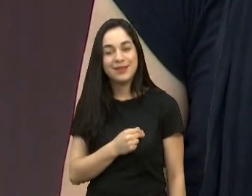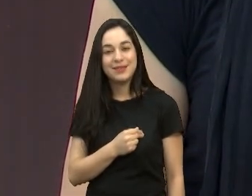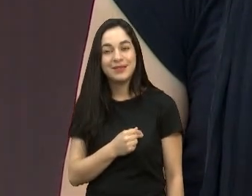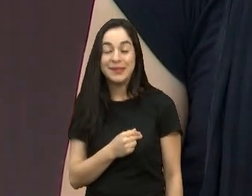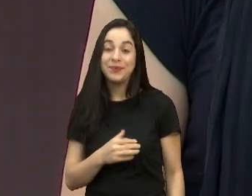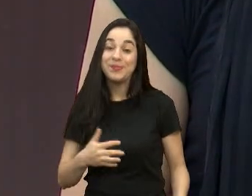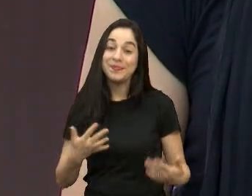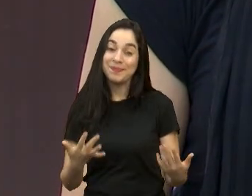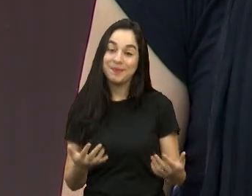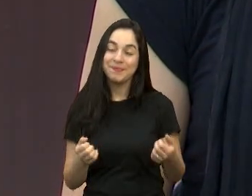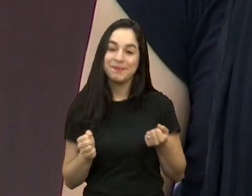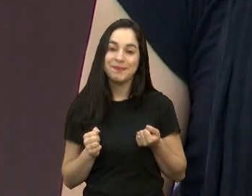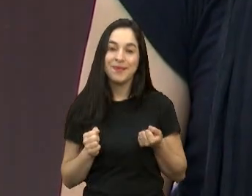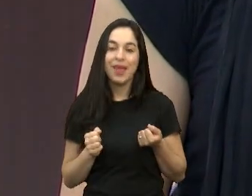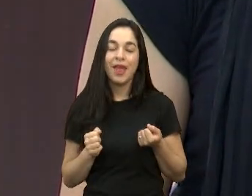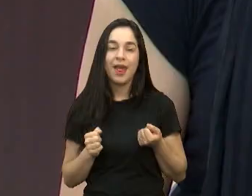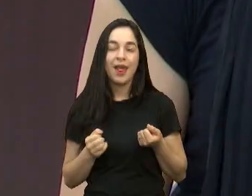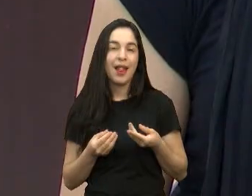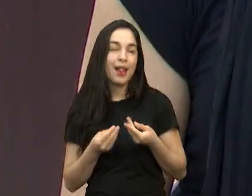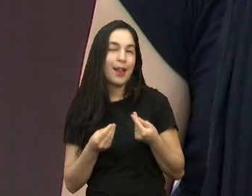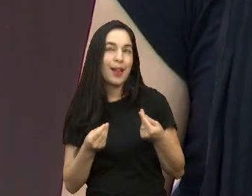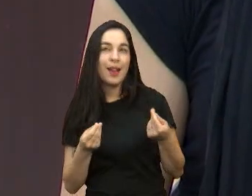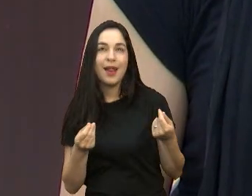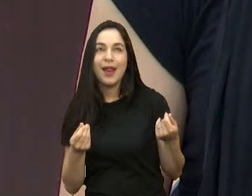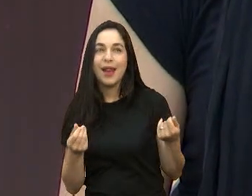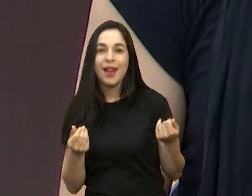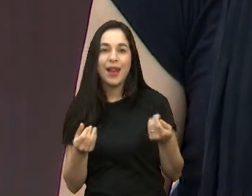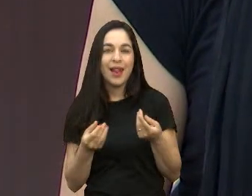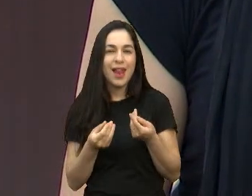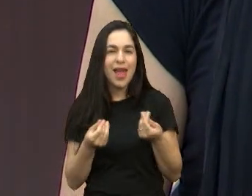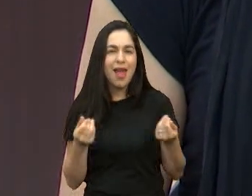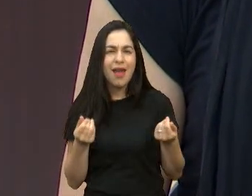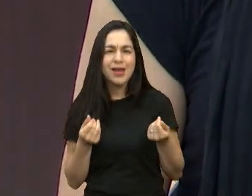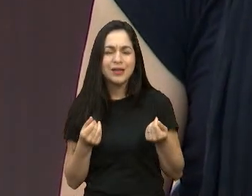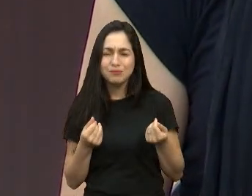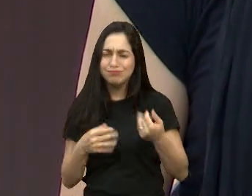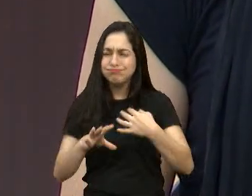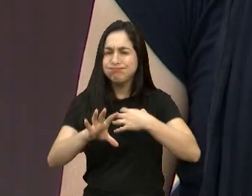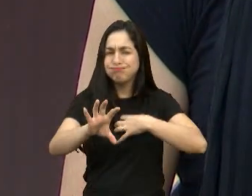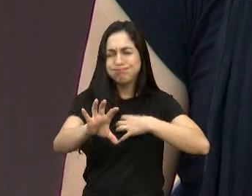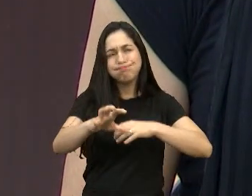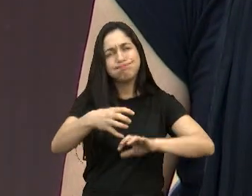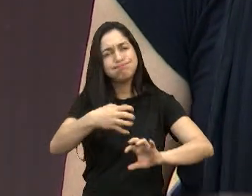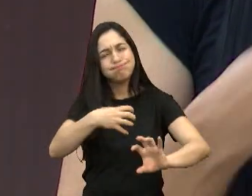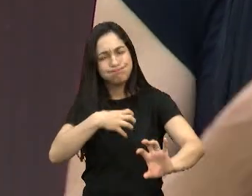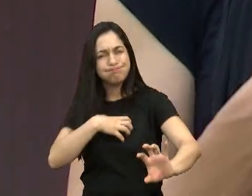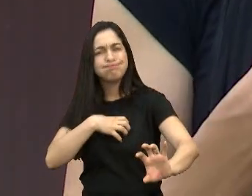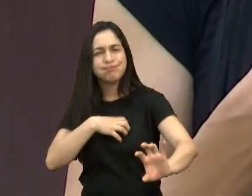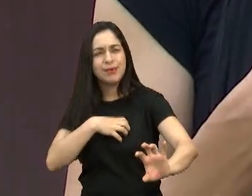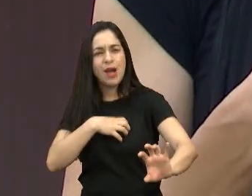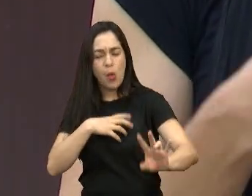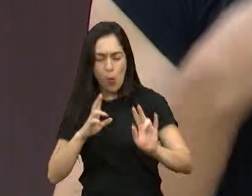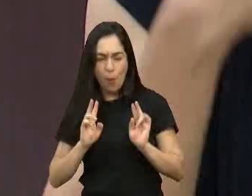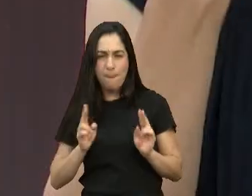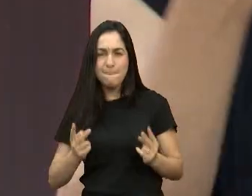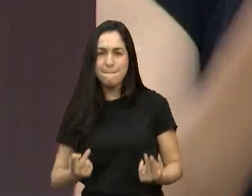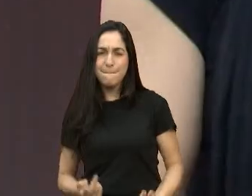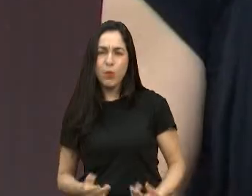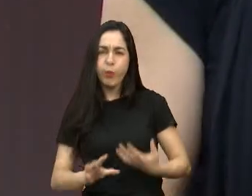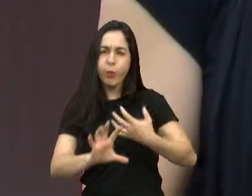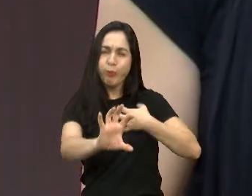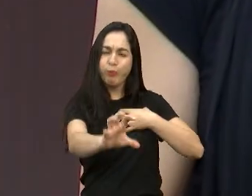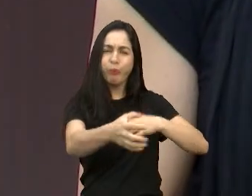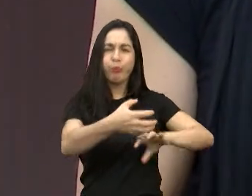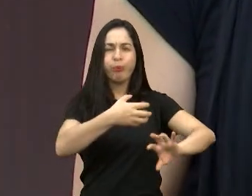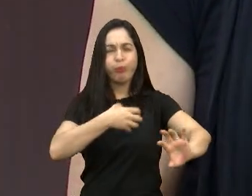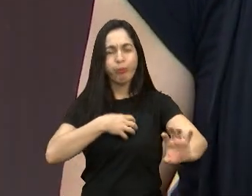É algo que traz a humanidade tão presente do ser humano. É a sua humanidade tocando a